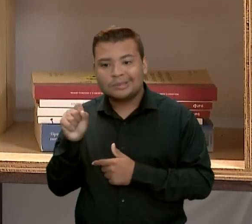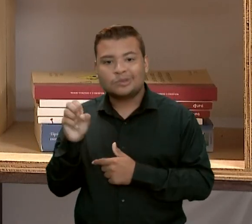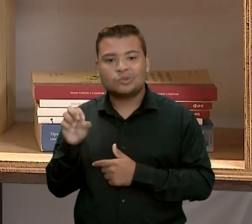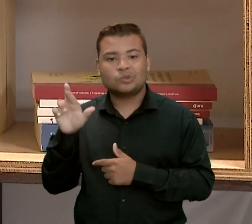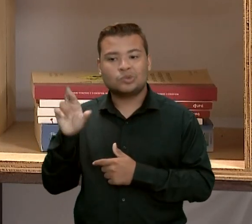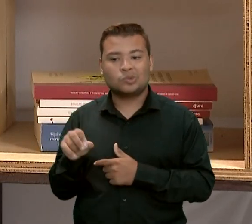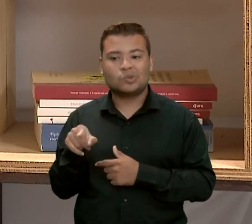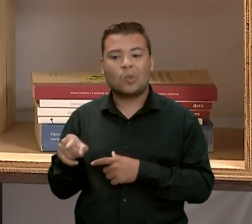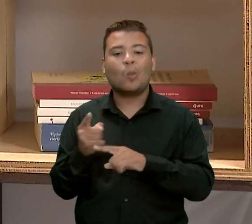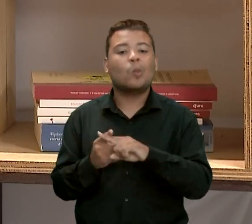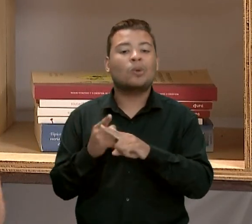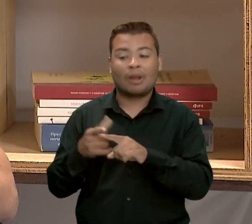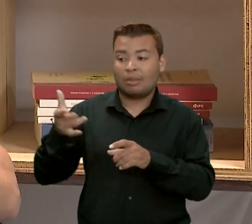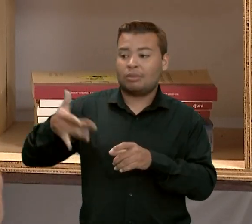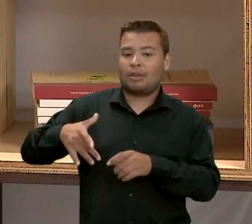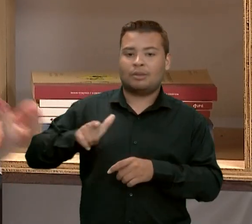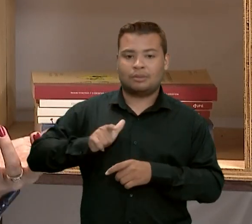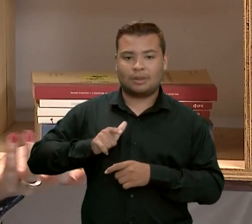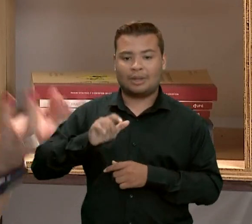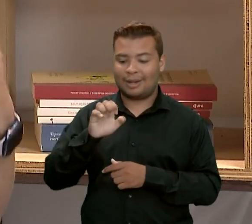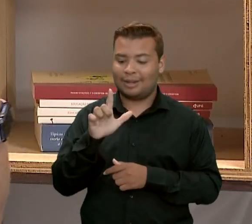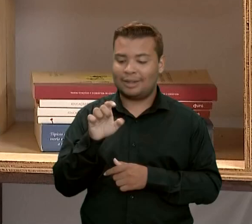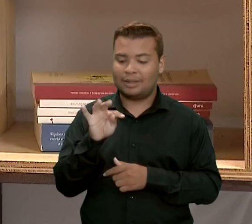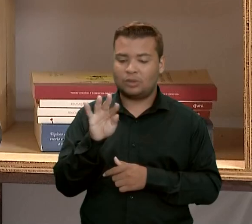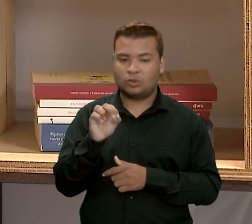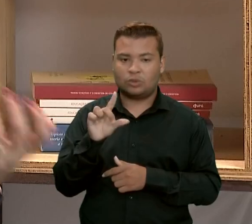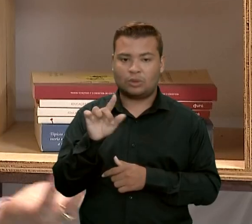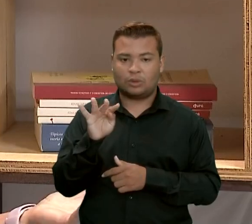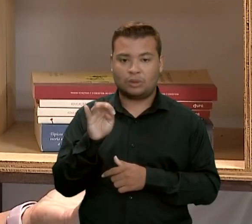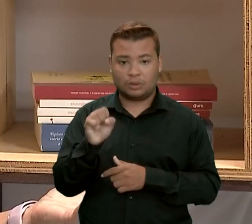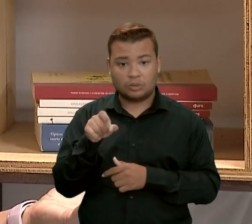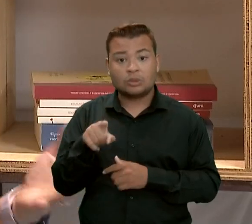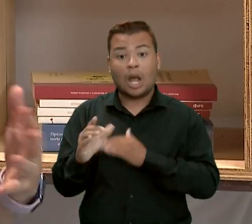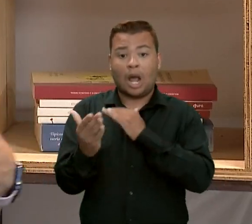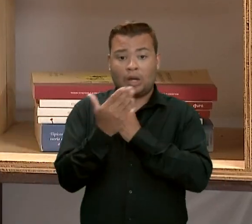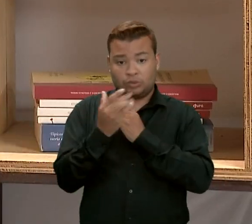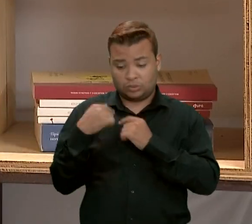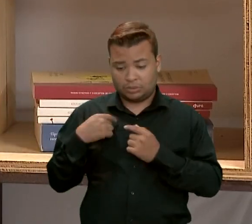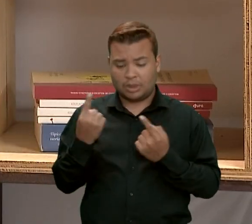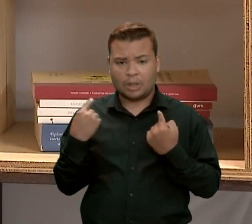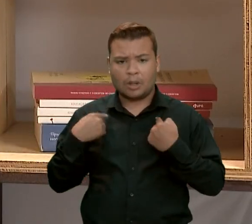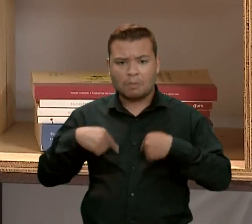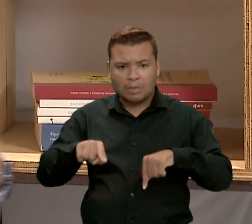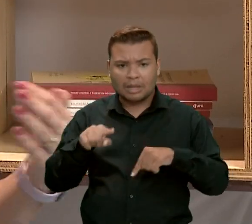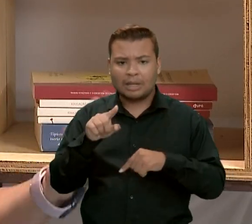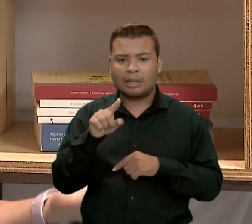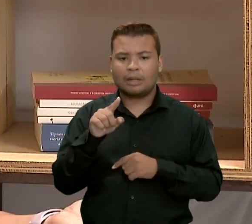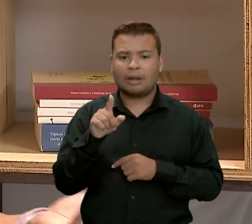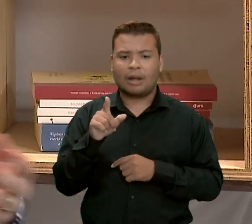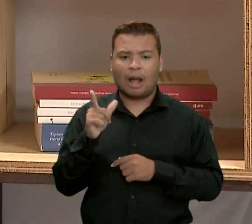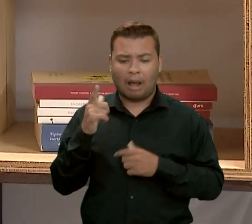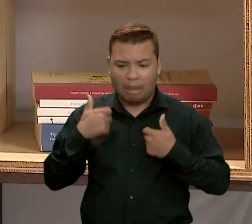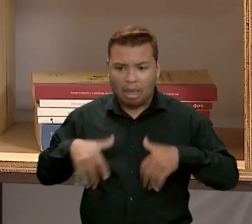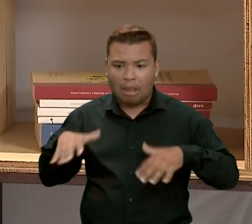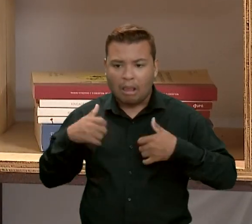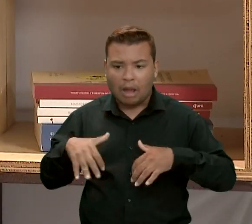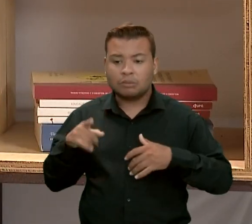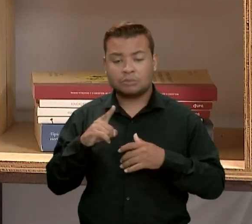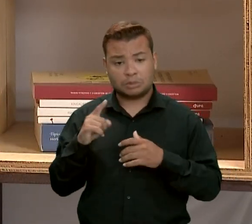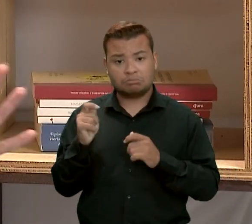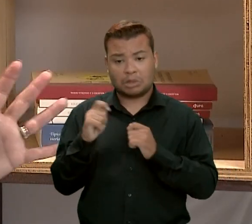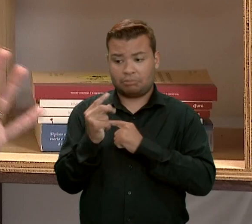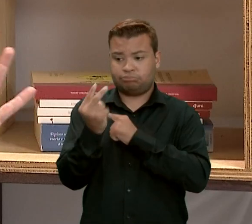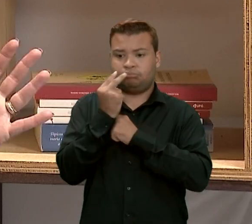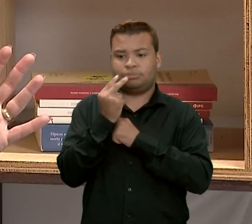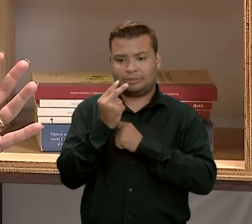ali eletrólitos que são essenciais para que a gente não fique desidratado. Então, agora no calor, por exemplo, uma água de coco, né, ou